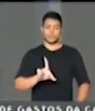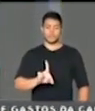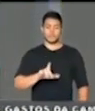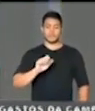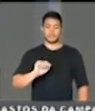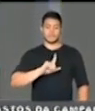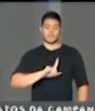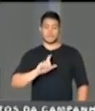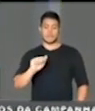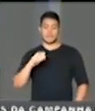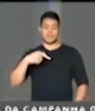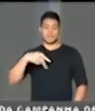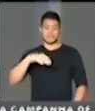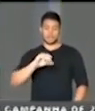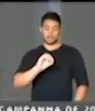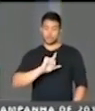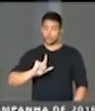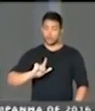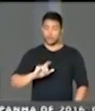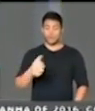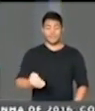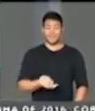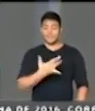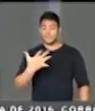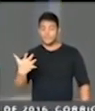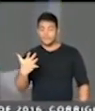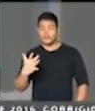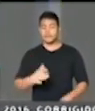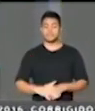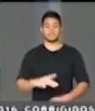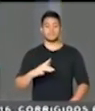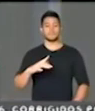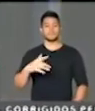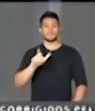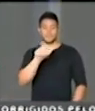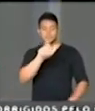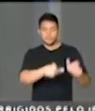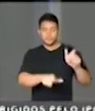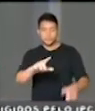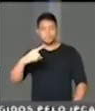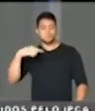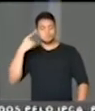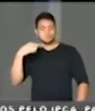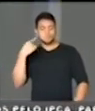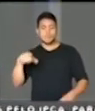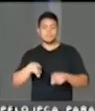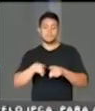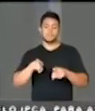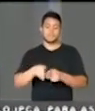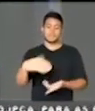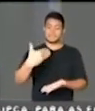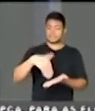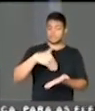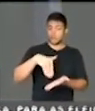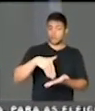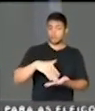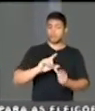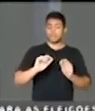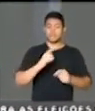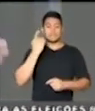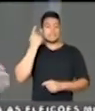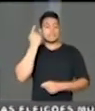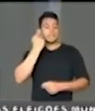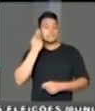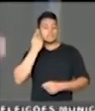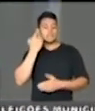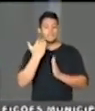escritórios que negociavam minimizar penas e multas para que crescesse o